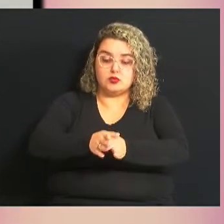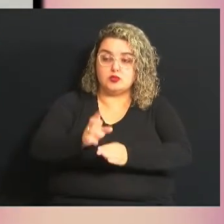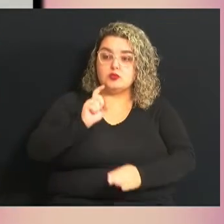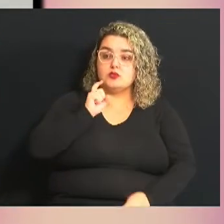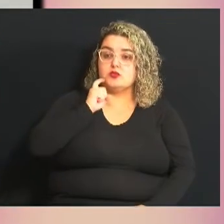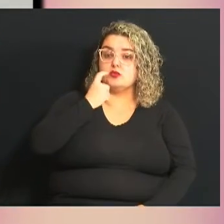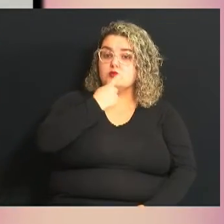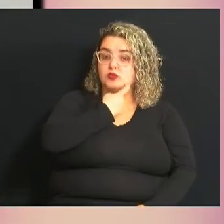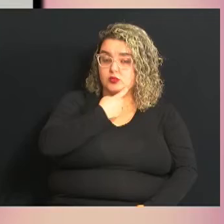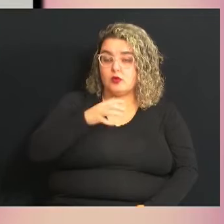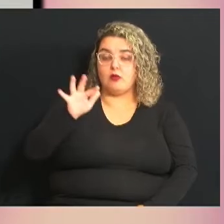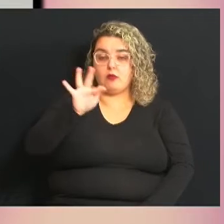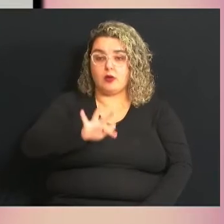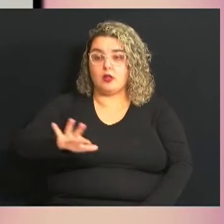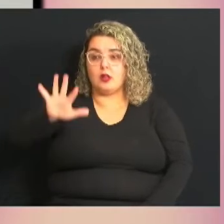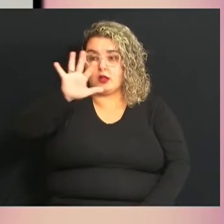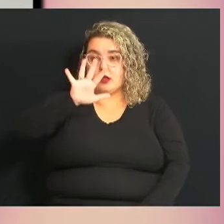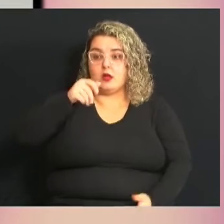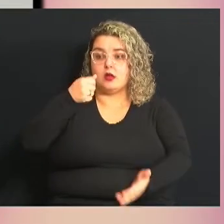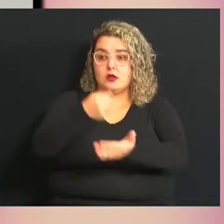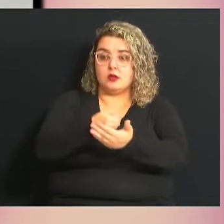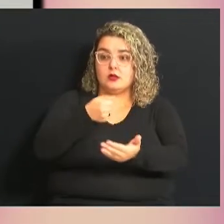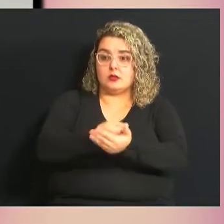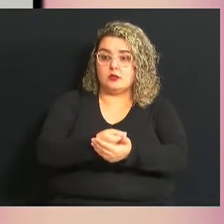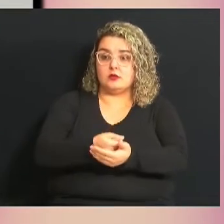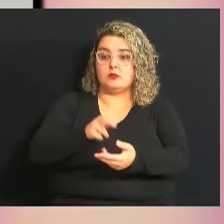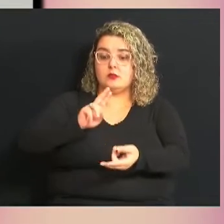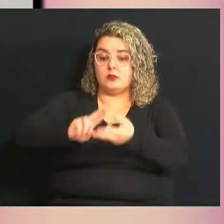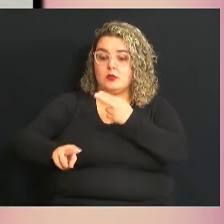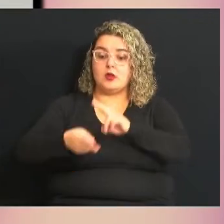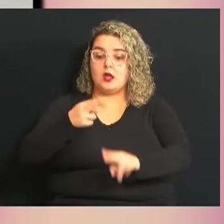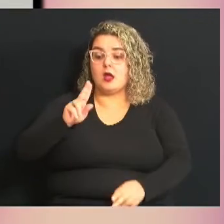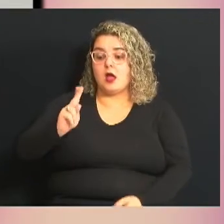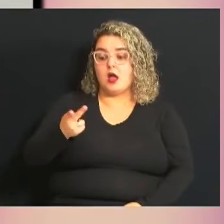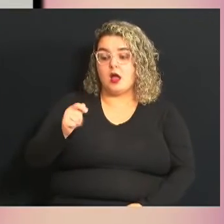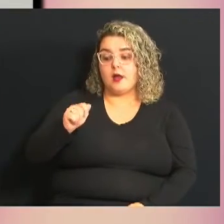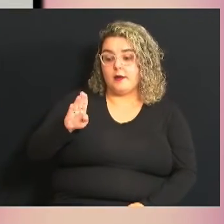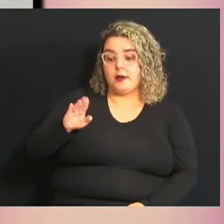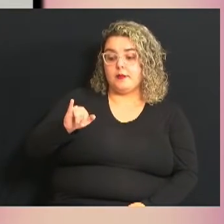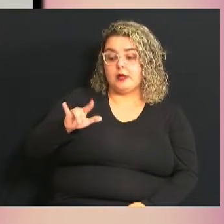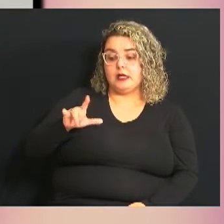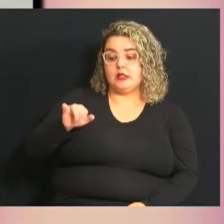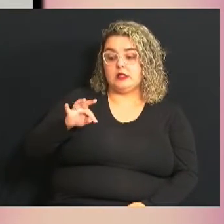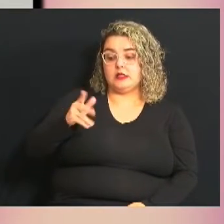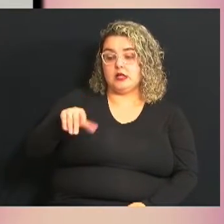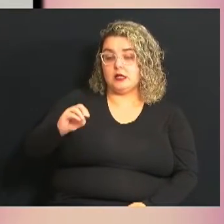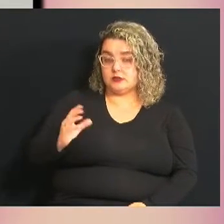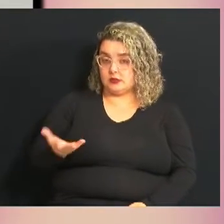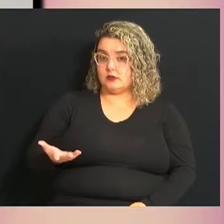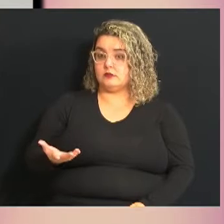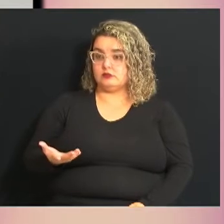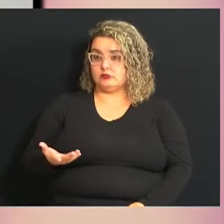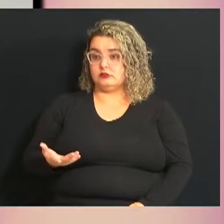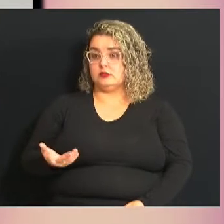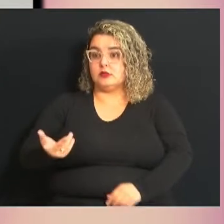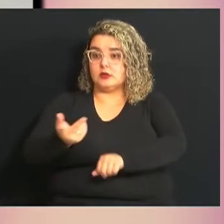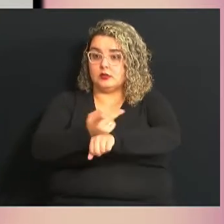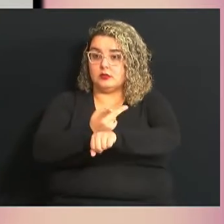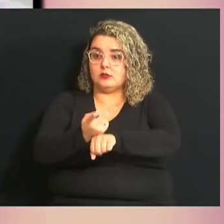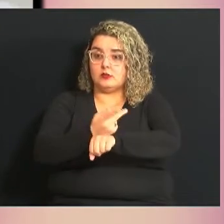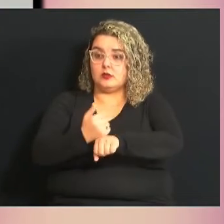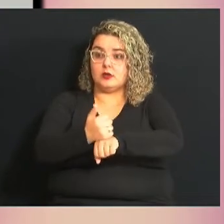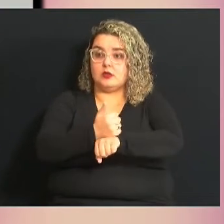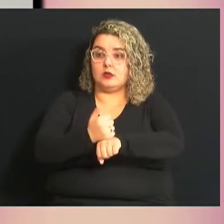Federal, ele exige uma habilitação na laser terapia, né? Então, o ideal seria procurar profissionais